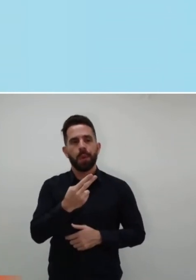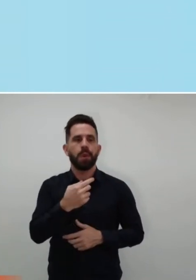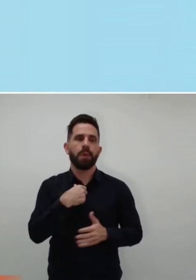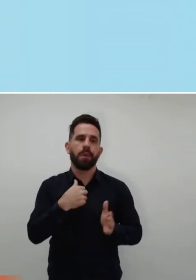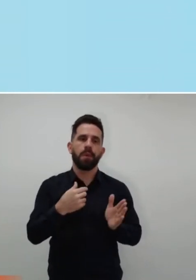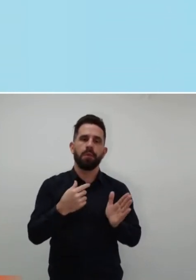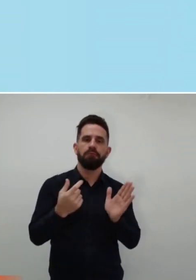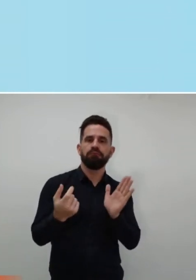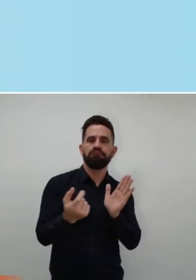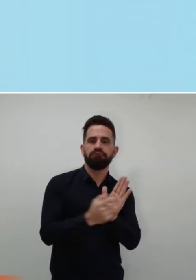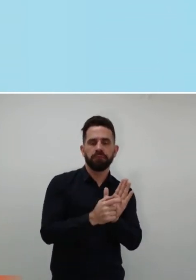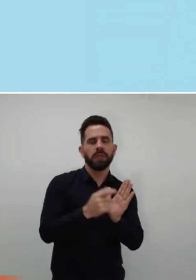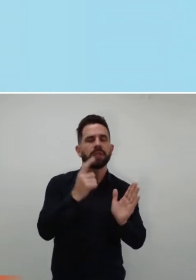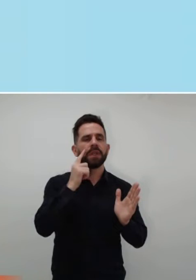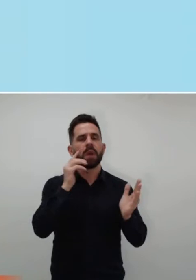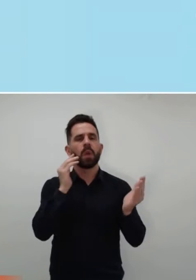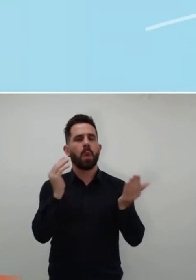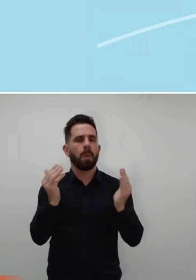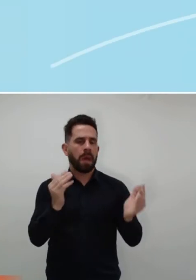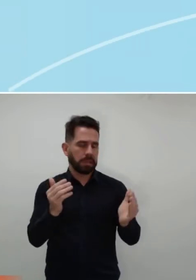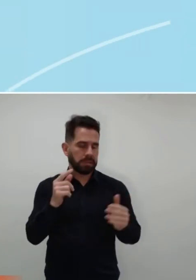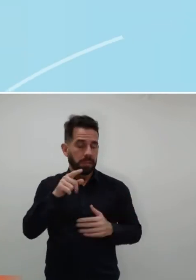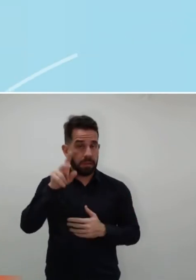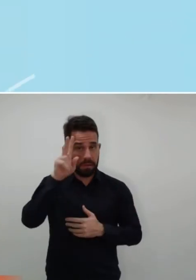fazendo aí a comparação para você lembrar,